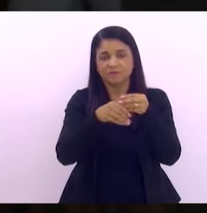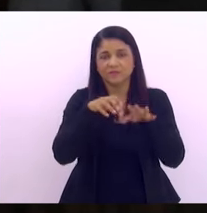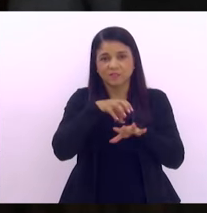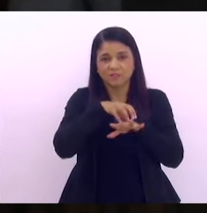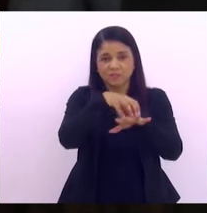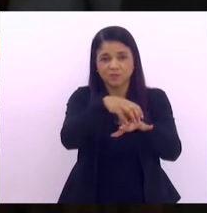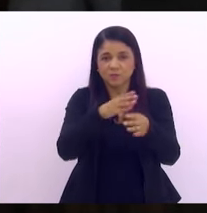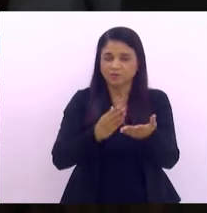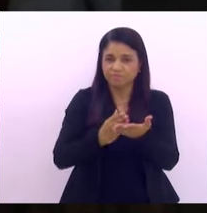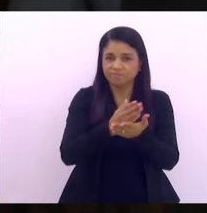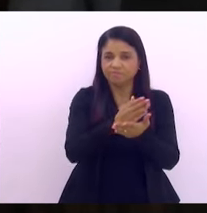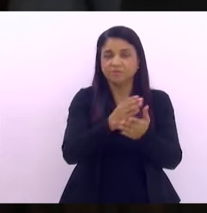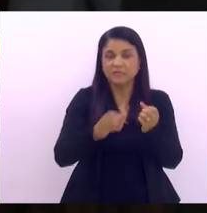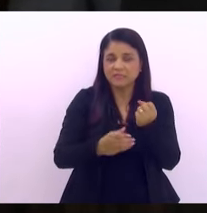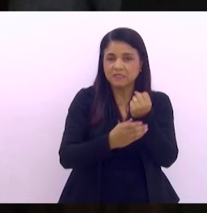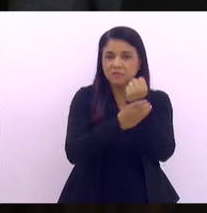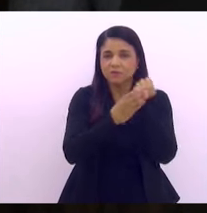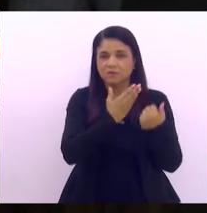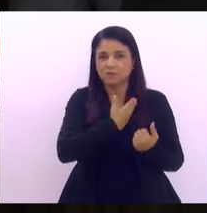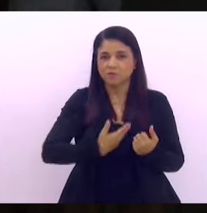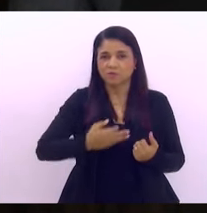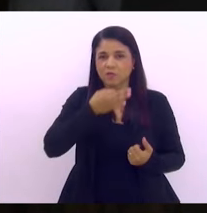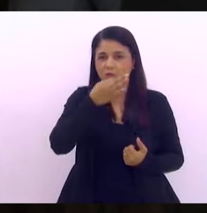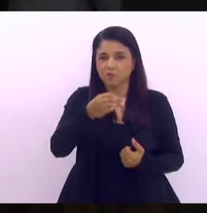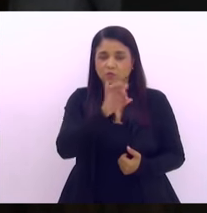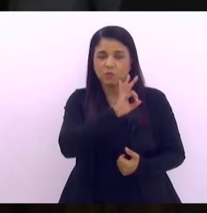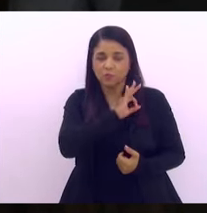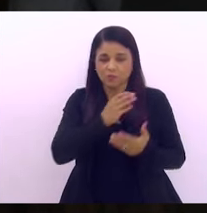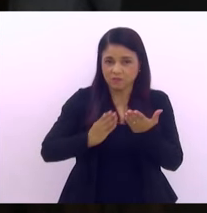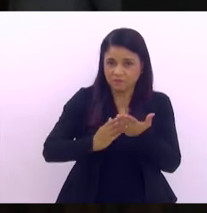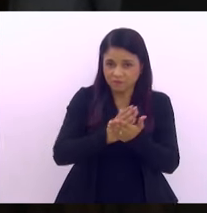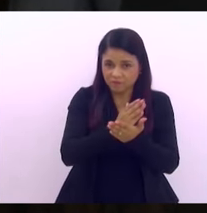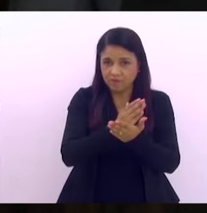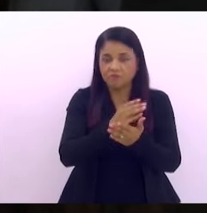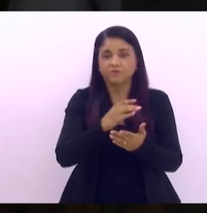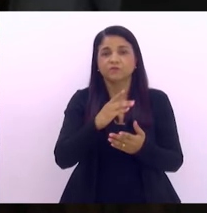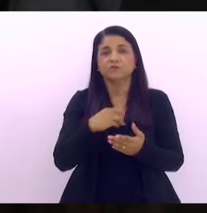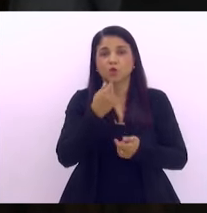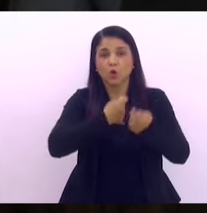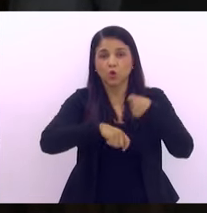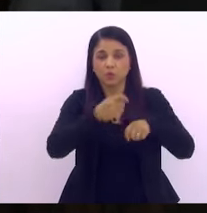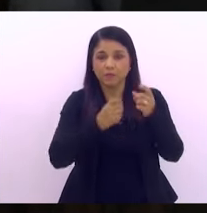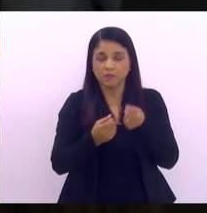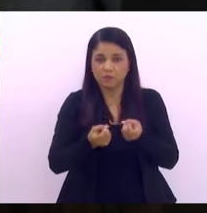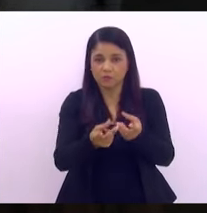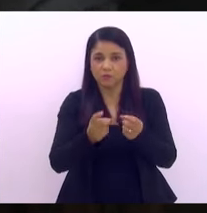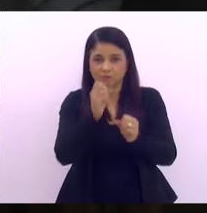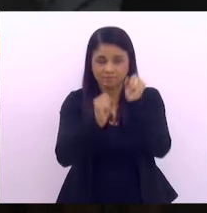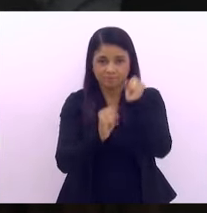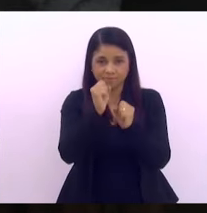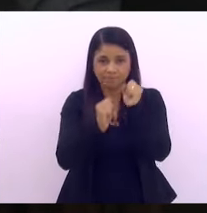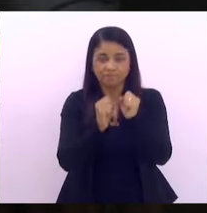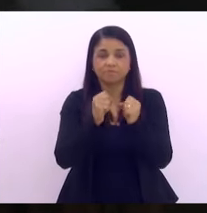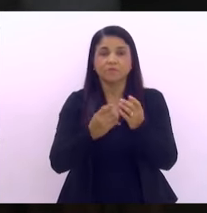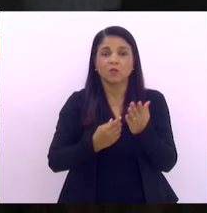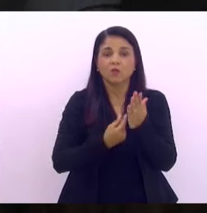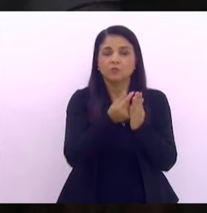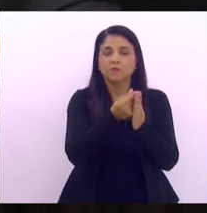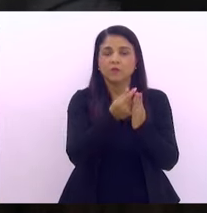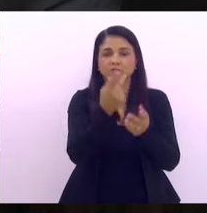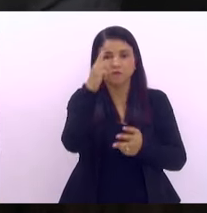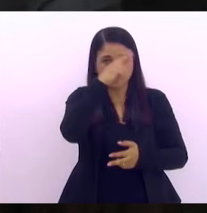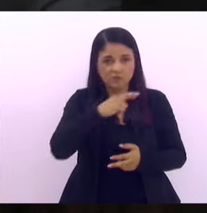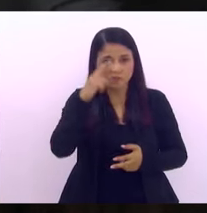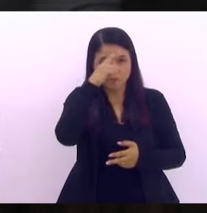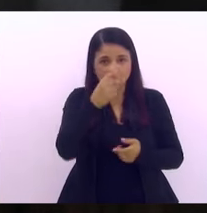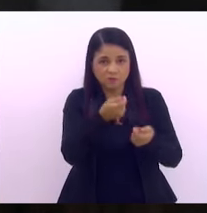transporte favorável, de segurança pública e assuntos de polícia favorável, de economia, indústria e comércio favorável, de orçamento, finanças,